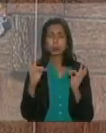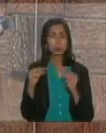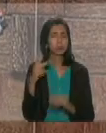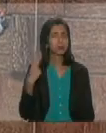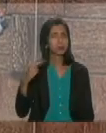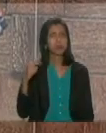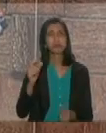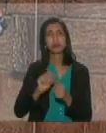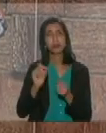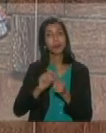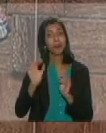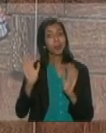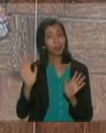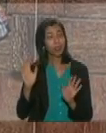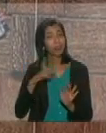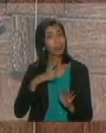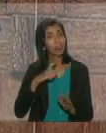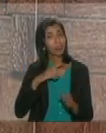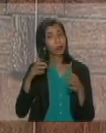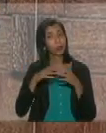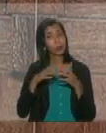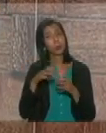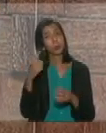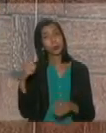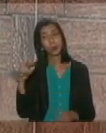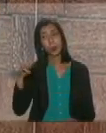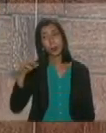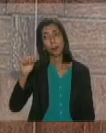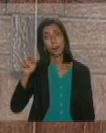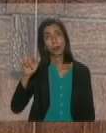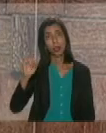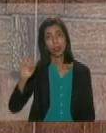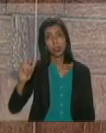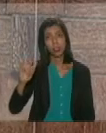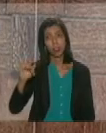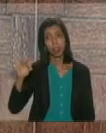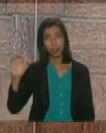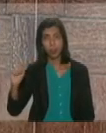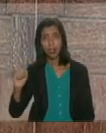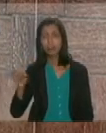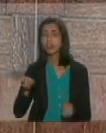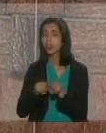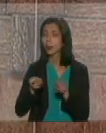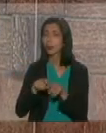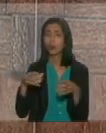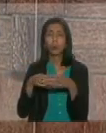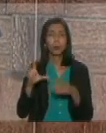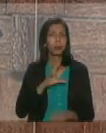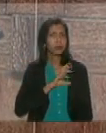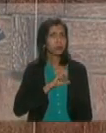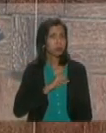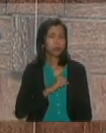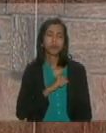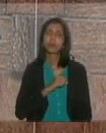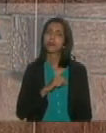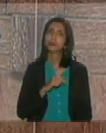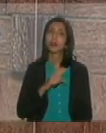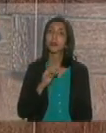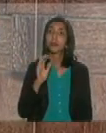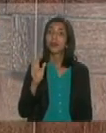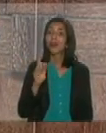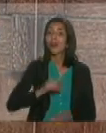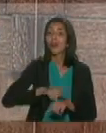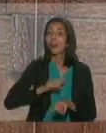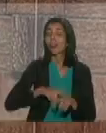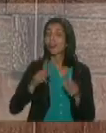as aulas da Carlota, do Renato. Mas tinha essa outra galera da Marli Tavares, que também era uma galera que eu adorava, a aula da Marli eu achava incrível,